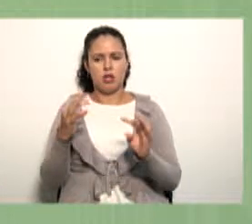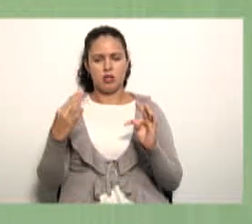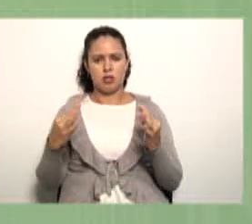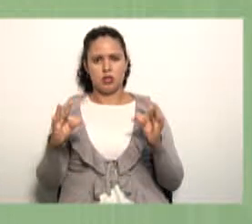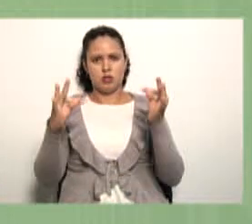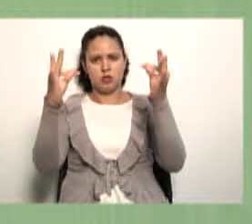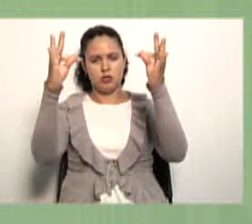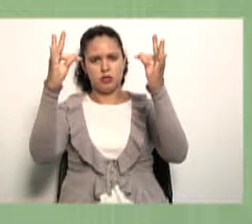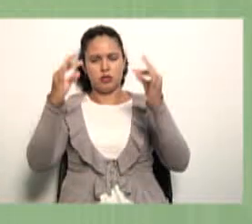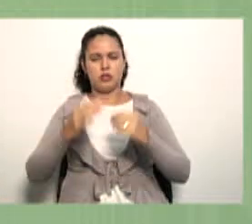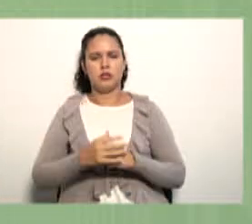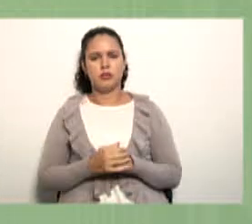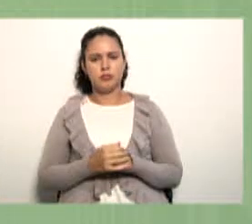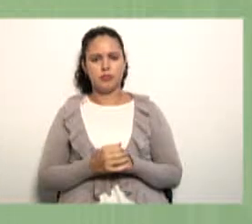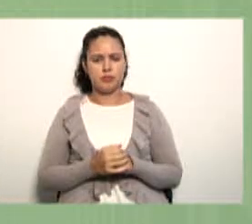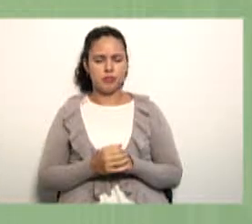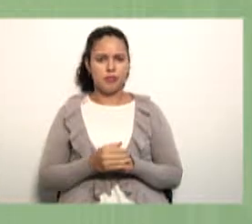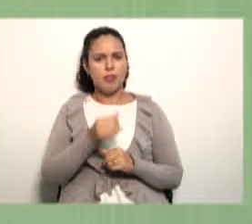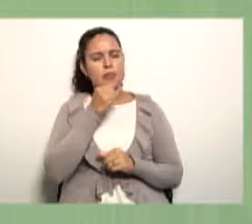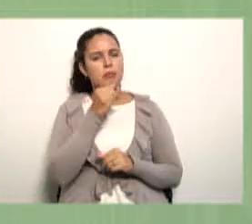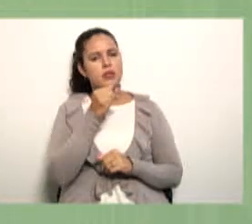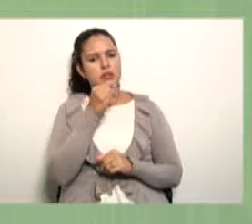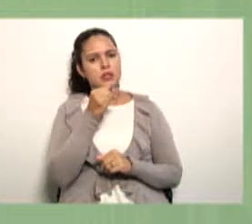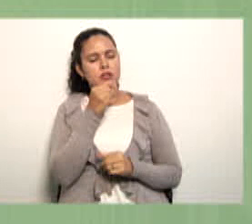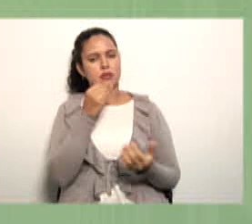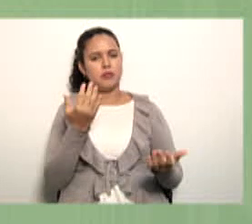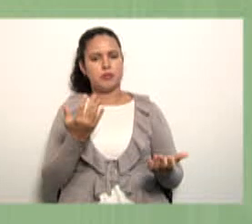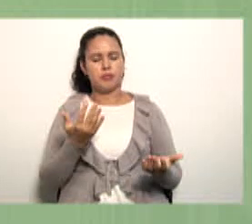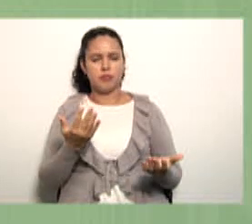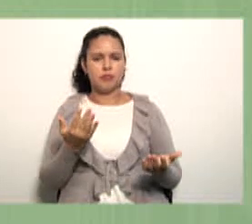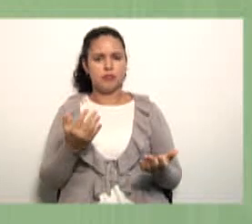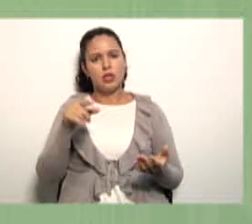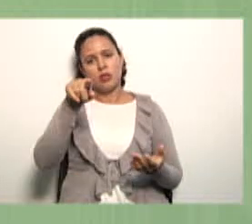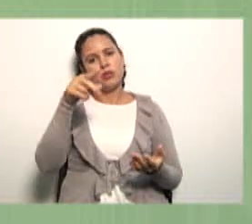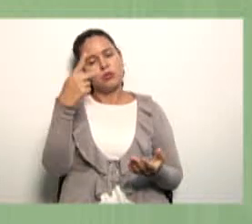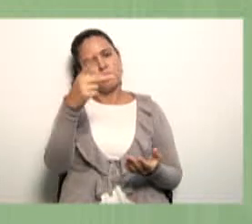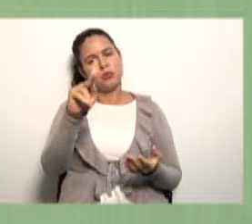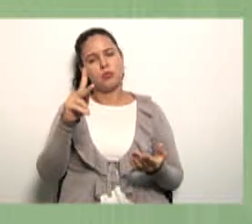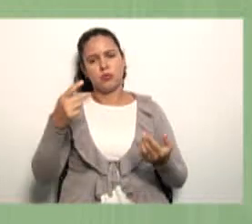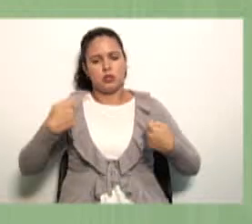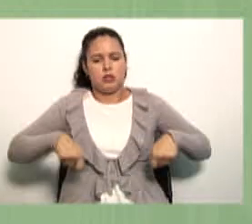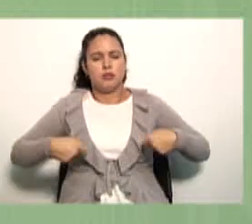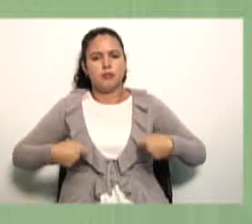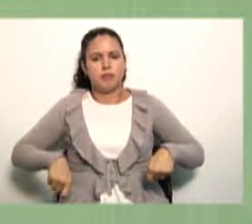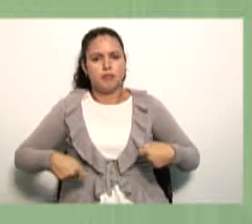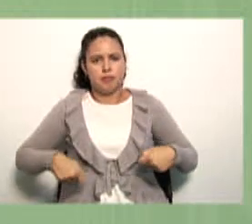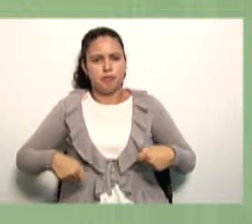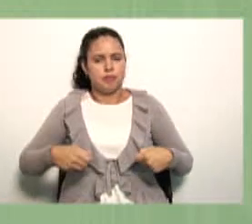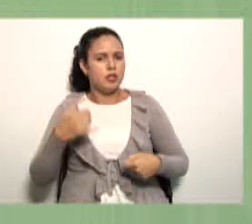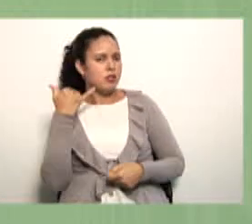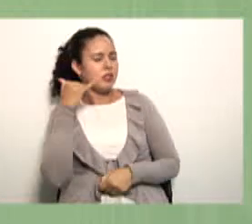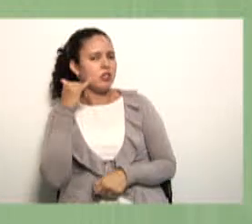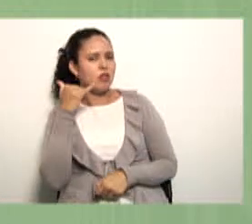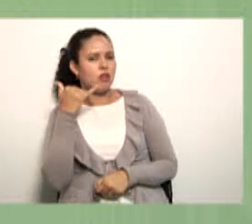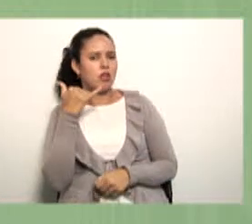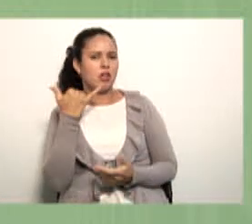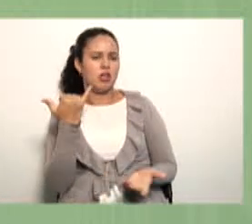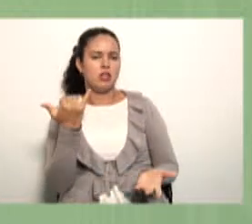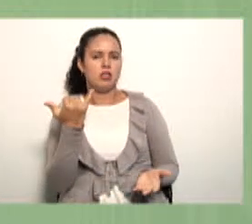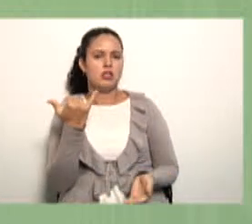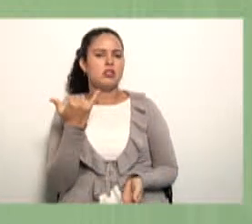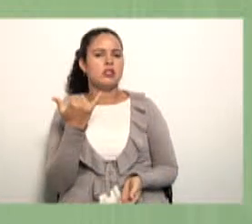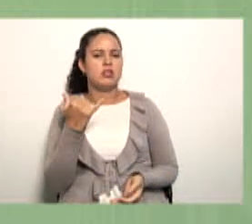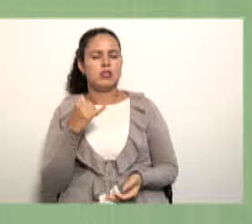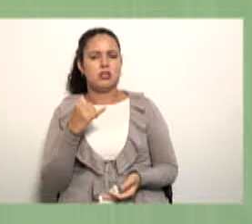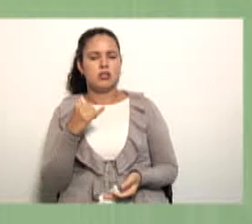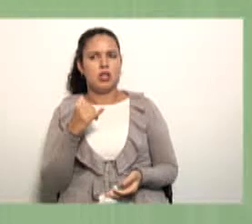exemplo, à sua necessidade de aparelhos tecnológicos. Você um dia achou que você tinha tudo, aí inventaram o celular,